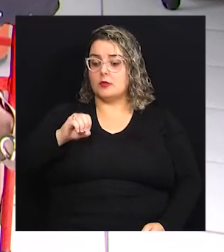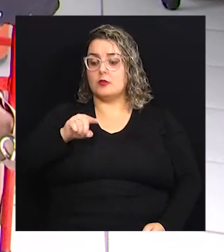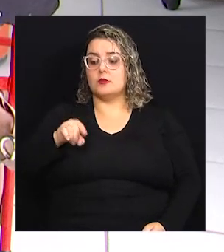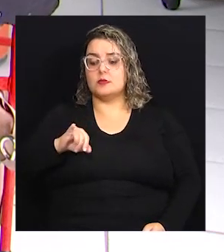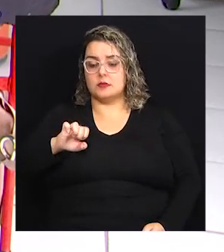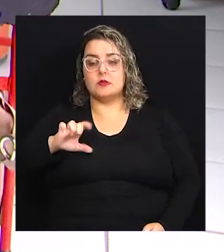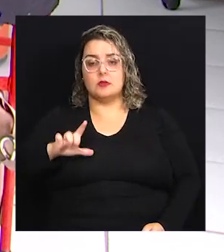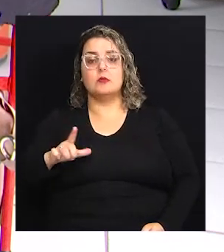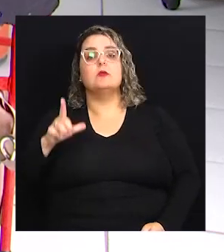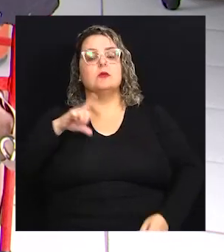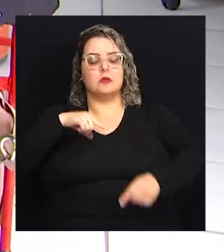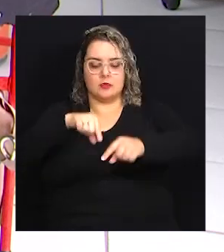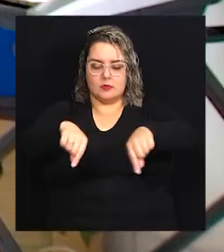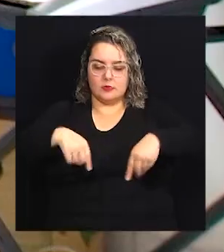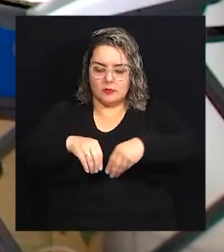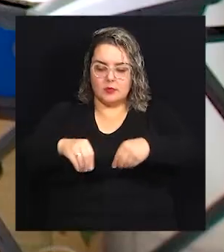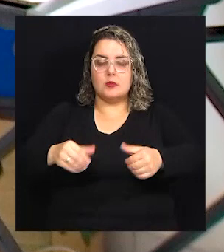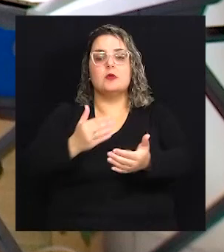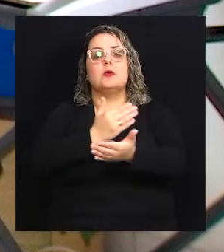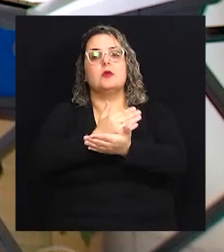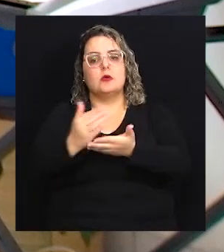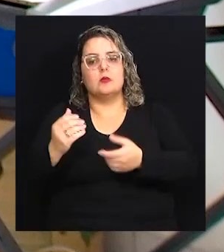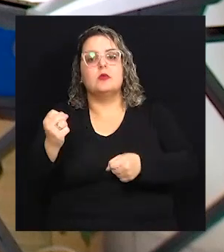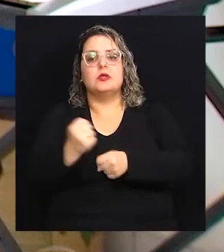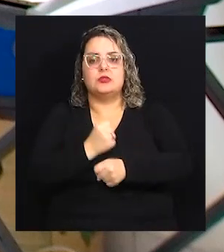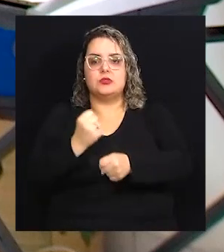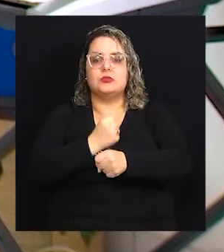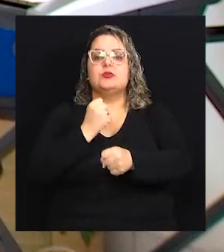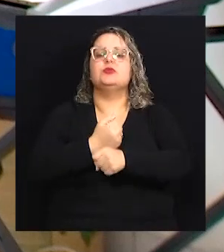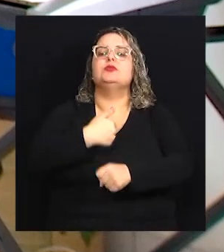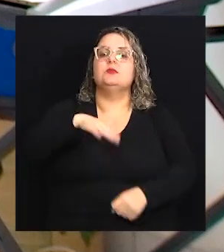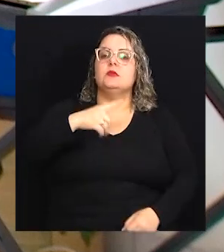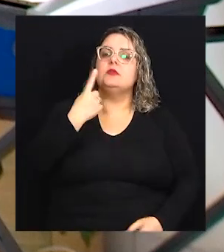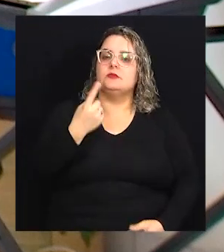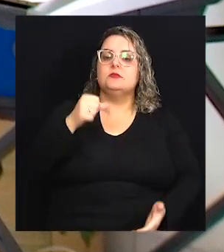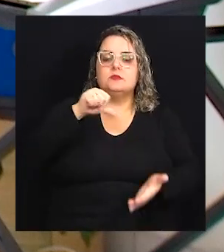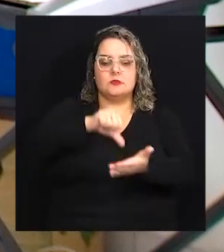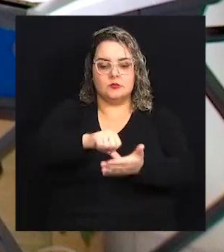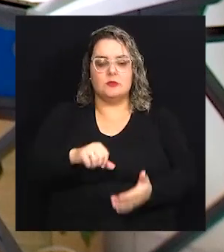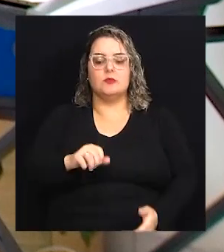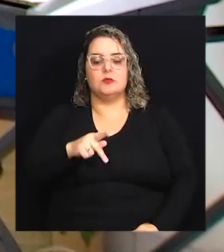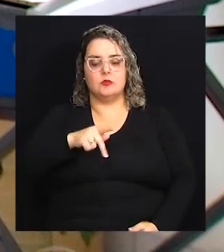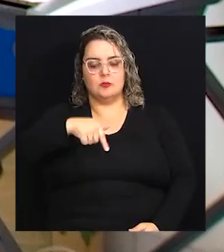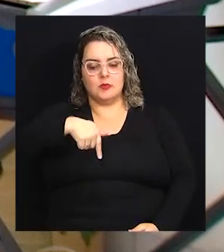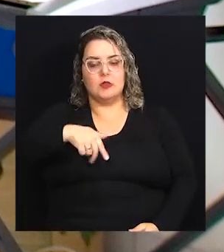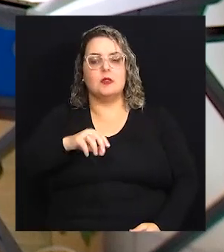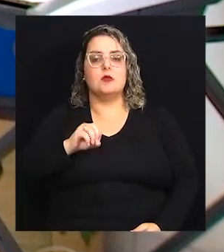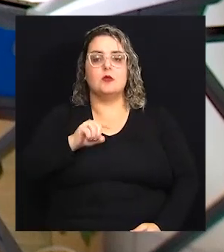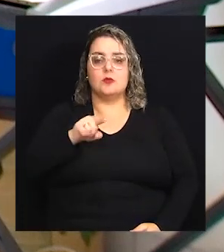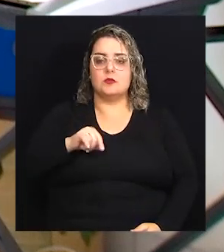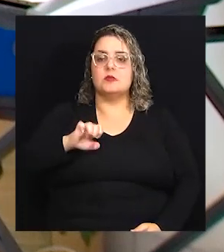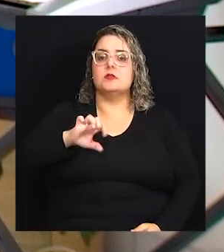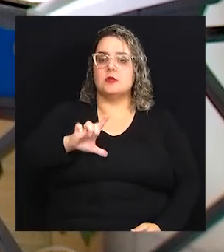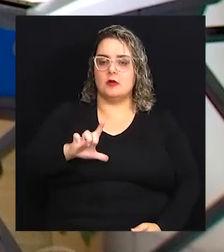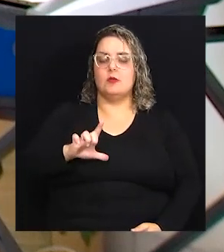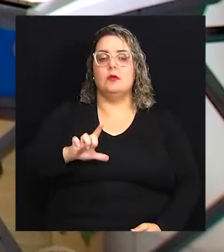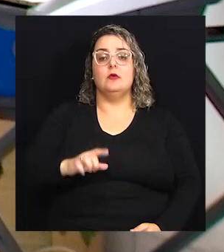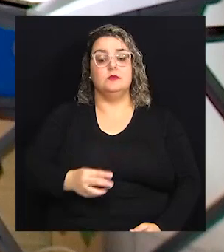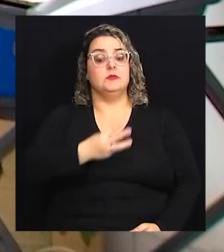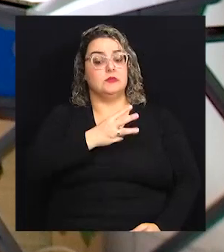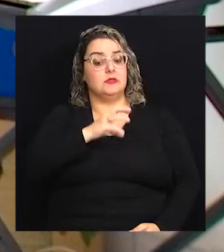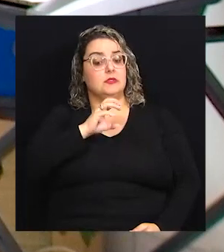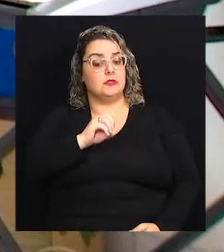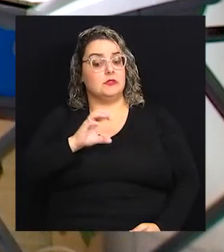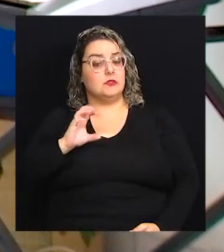temos o terreno e nós estamos iniciando a construção de mais uma unidade no Parque Osiel, que vai atender cerca de